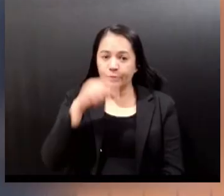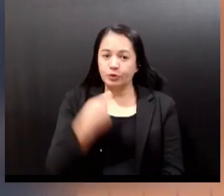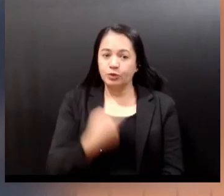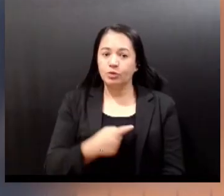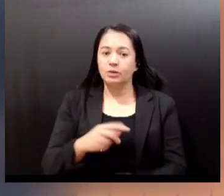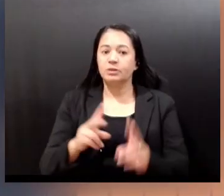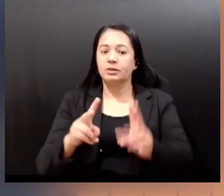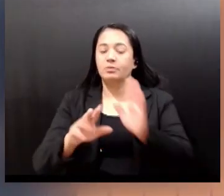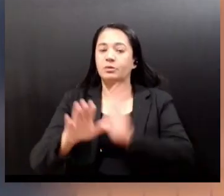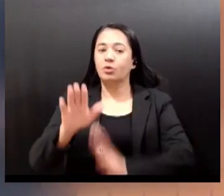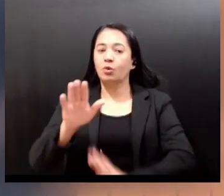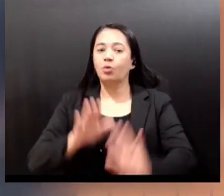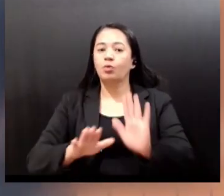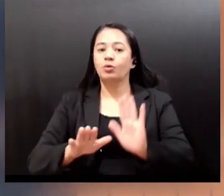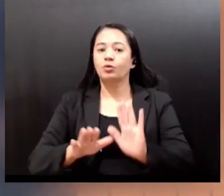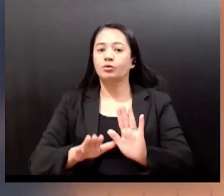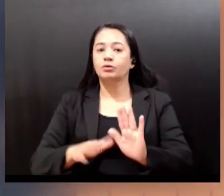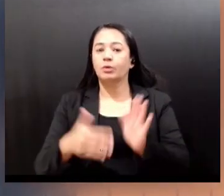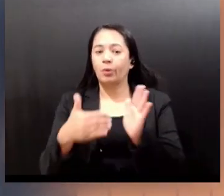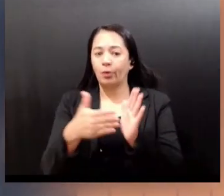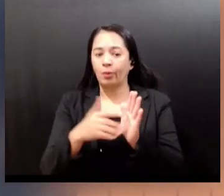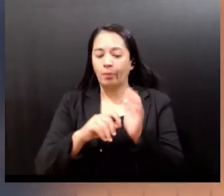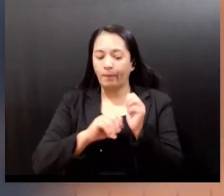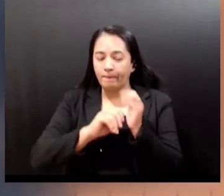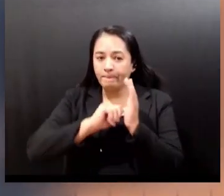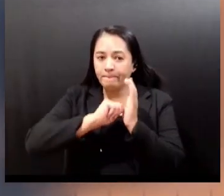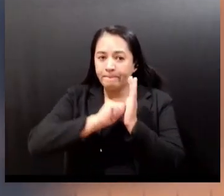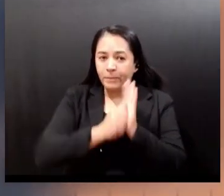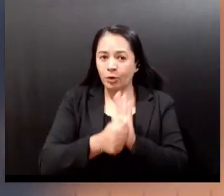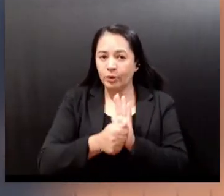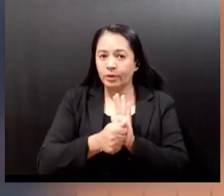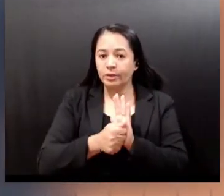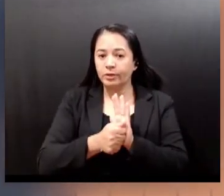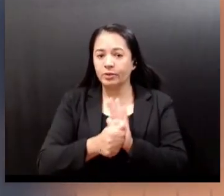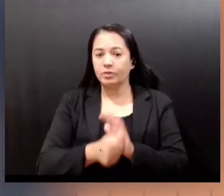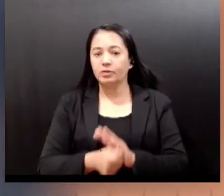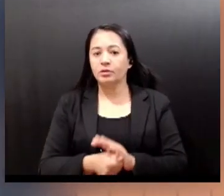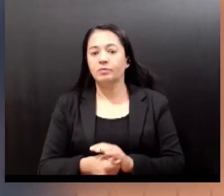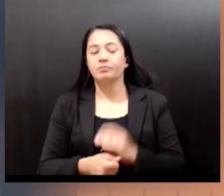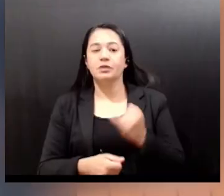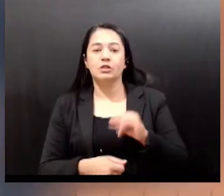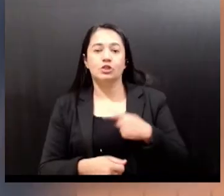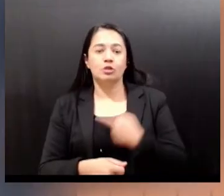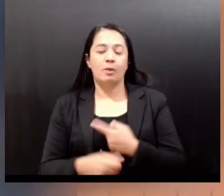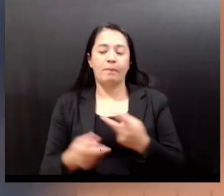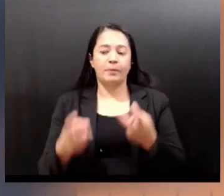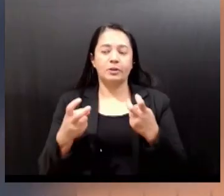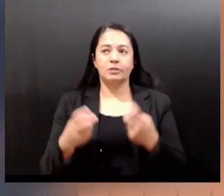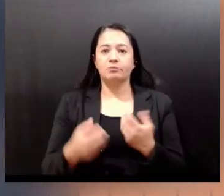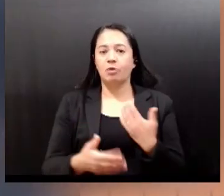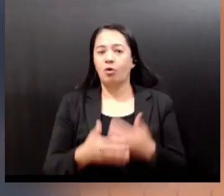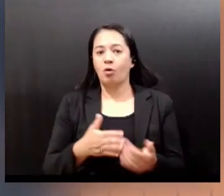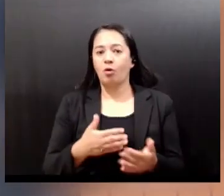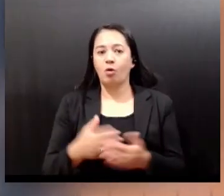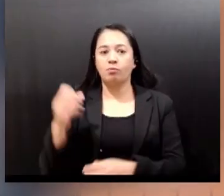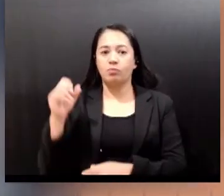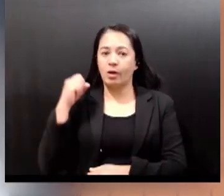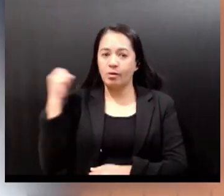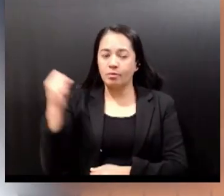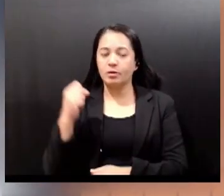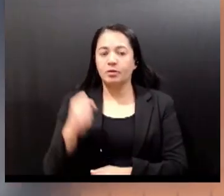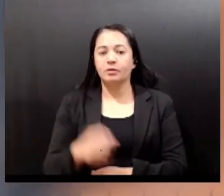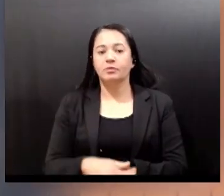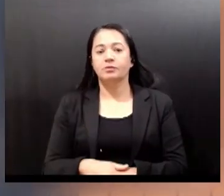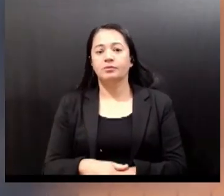com os bloqueios, só se a gente perceber realmente alguma situação grave, né, como o senhor Fernando falou. E então,